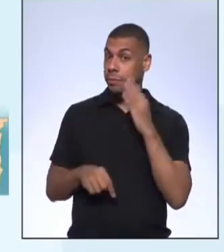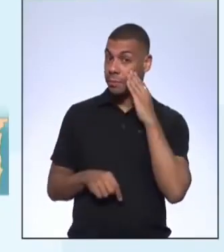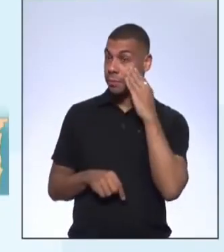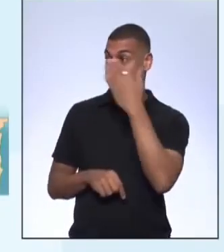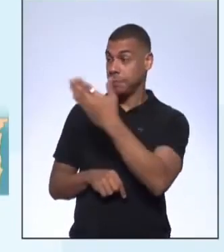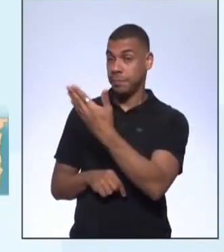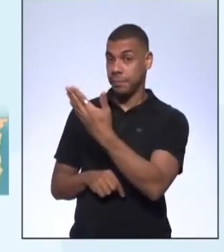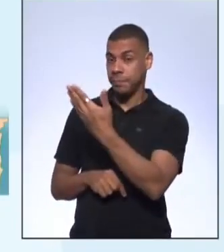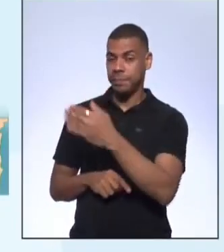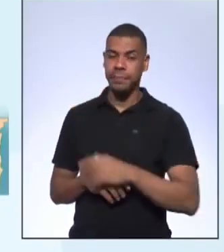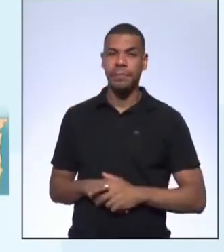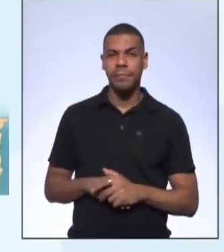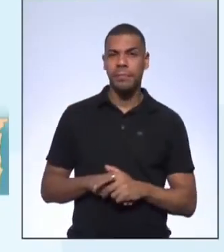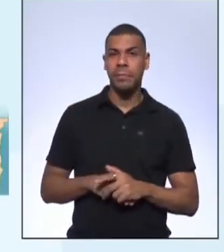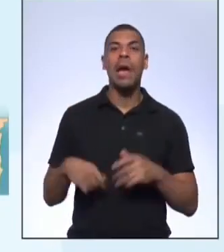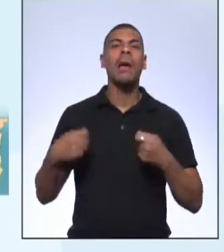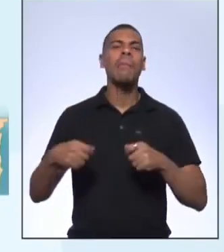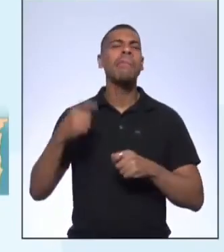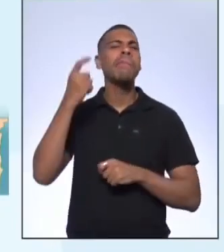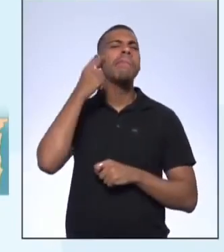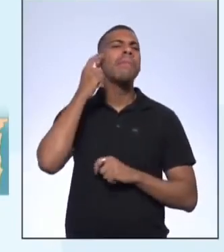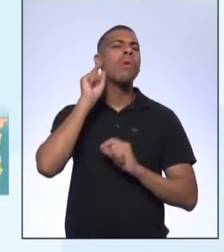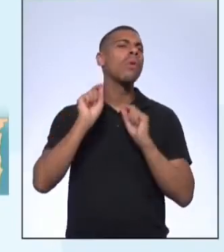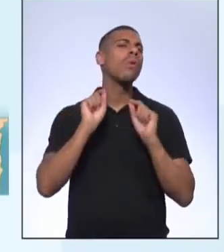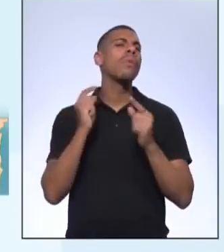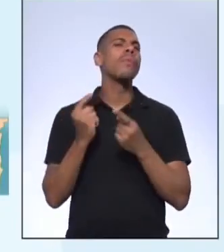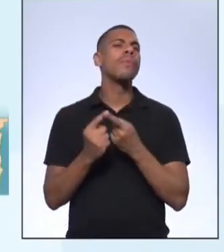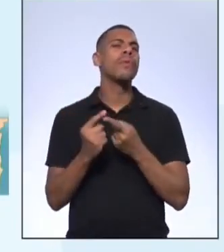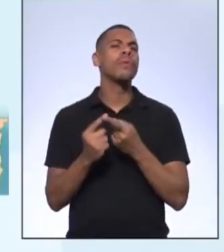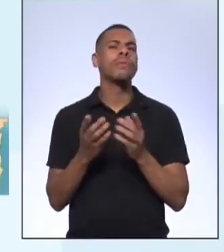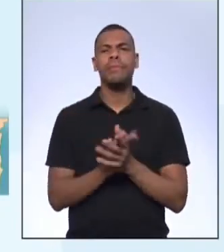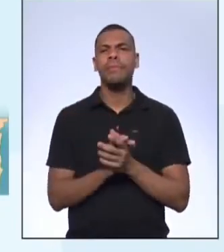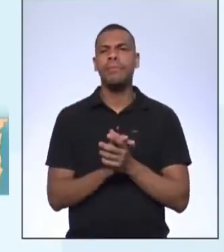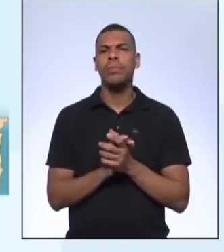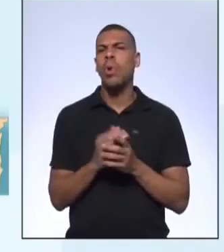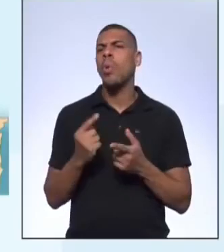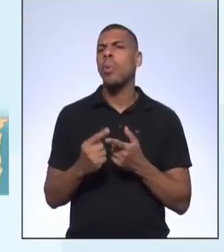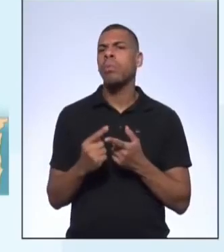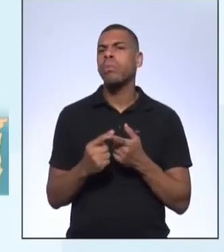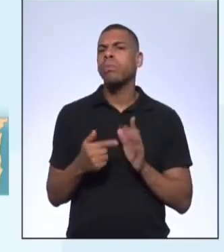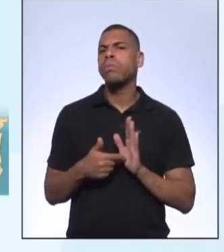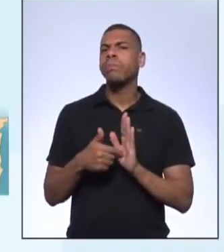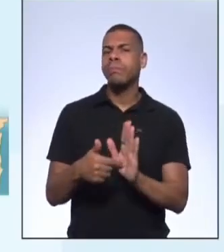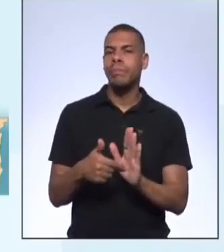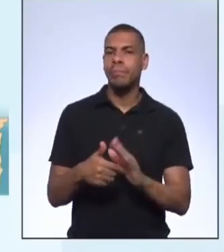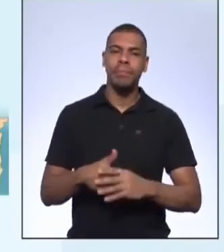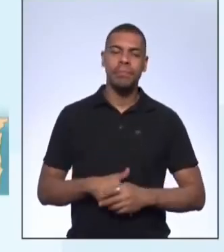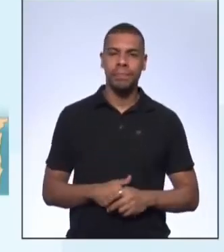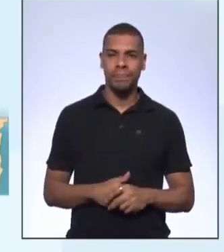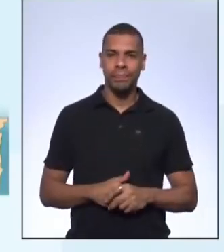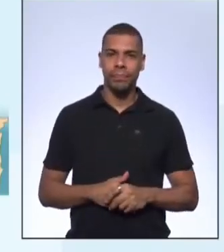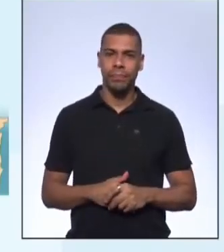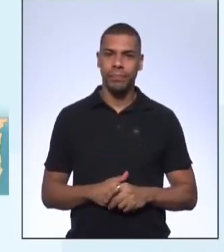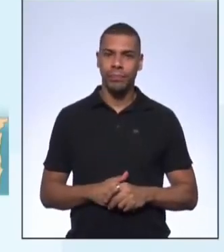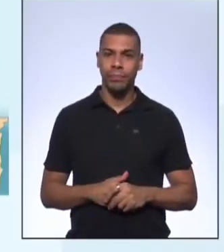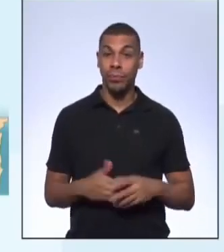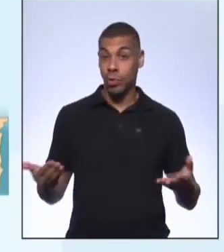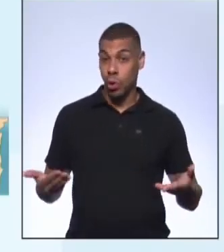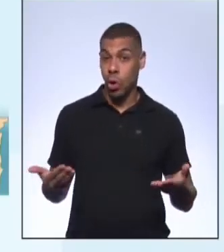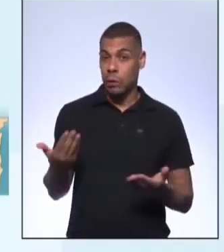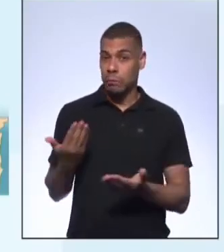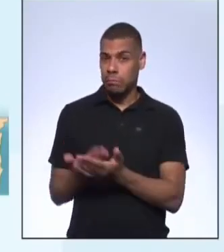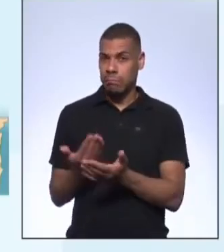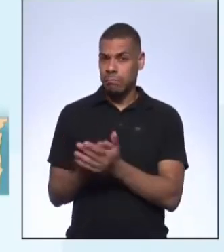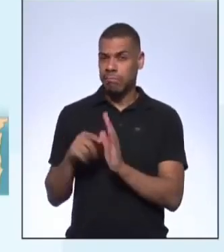território. E aí a gente precisa pensar questões que estão associadas a isso. Então, nós vamos fazer esse estudo